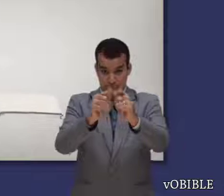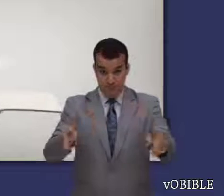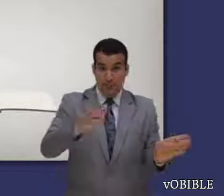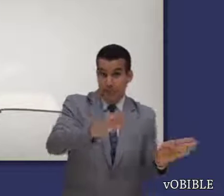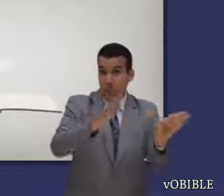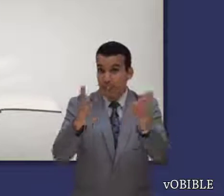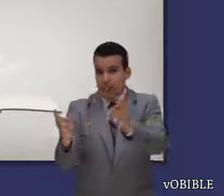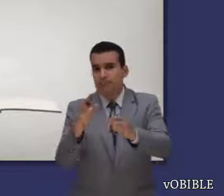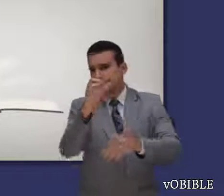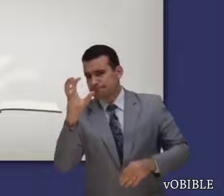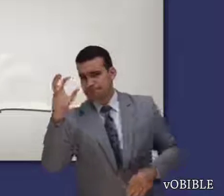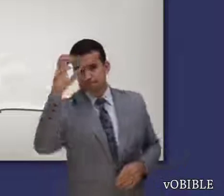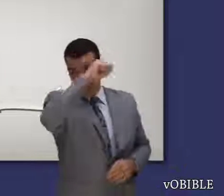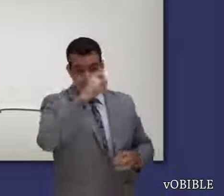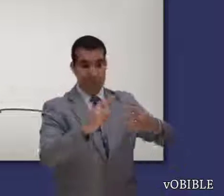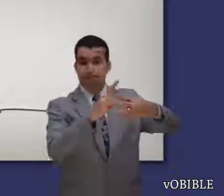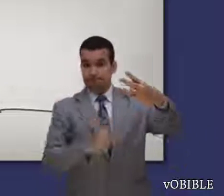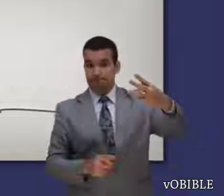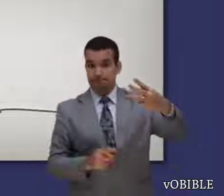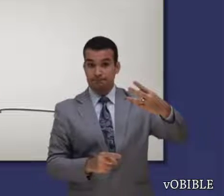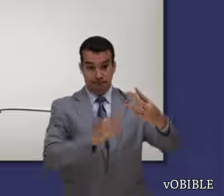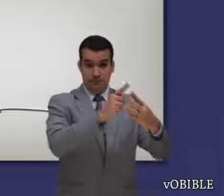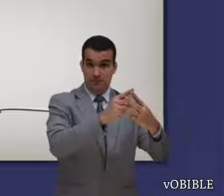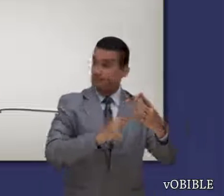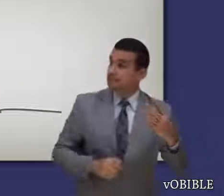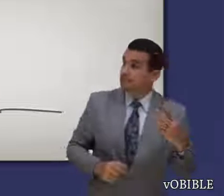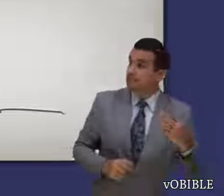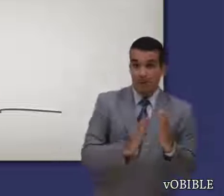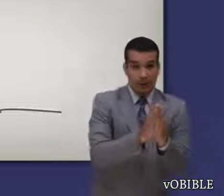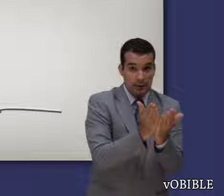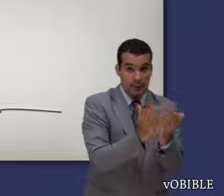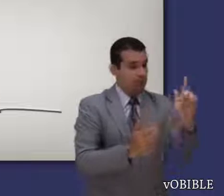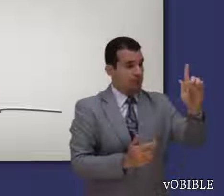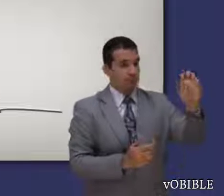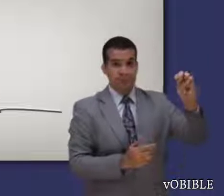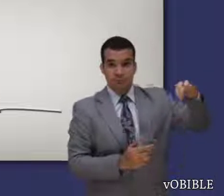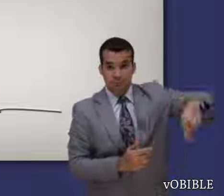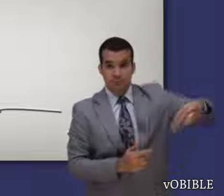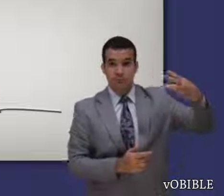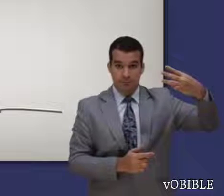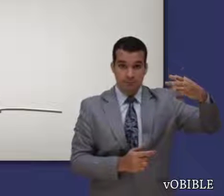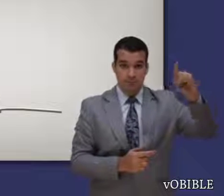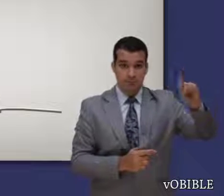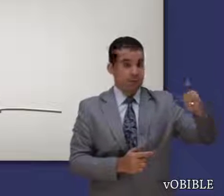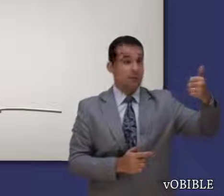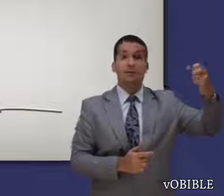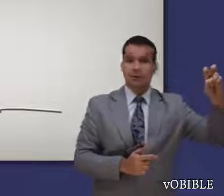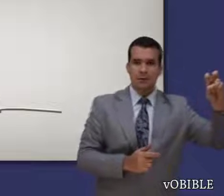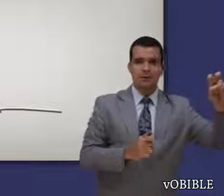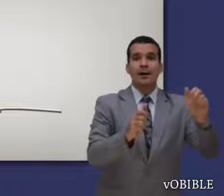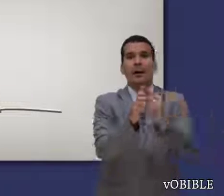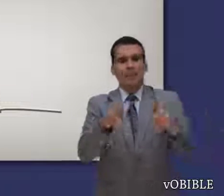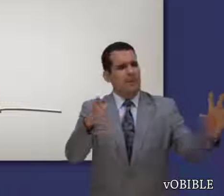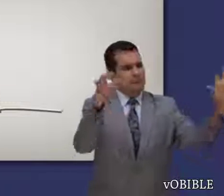Ao ler o livro de Apocalipse, veja como as visões que João teve mostram o cumprimento da promessa que Deus fez em